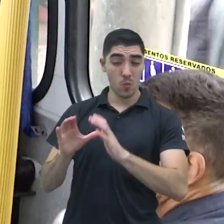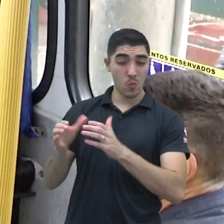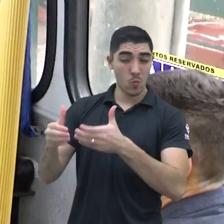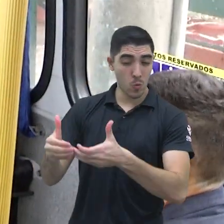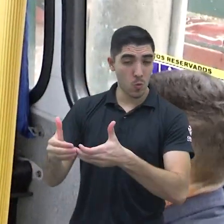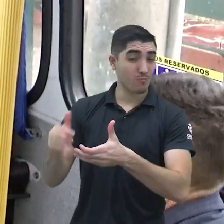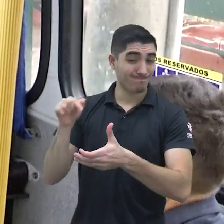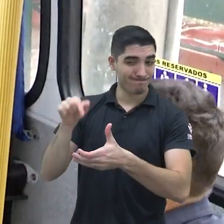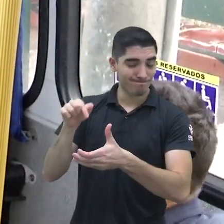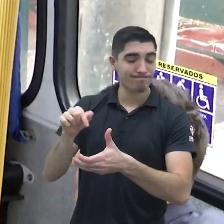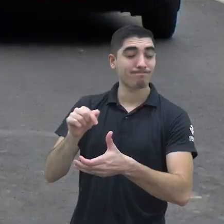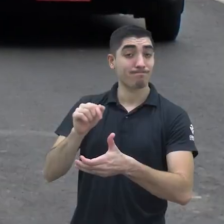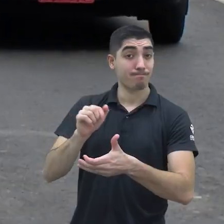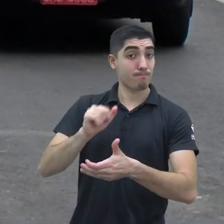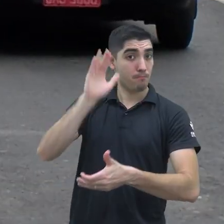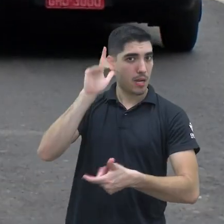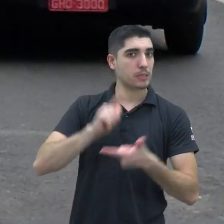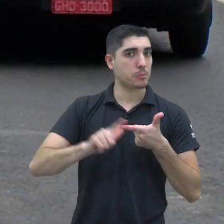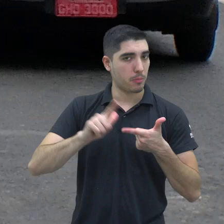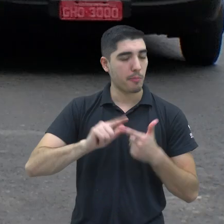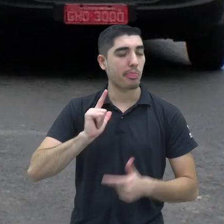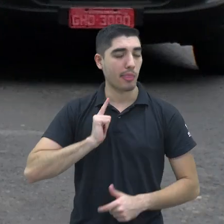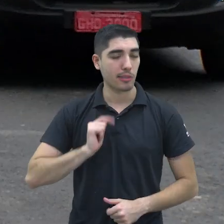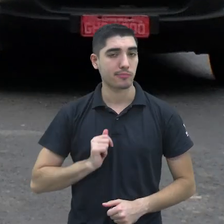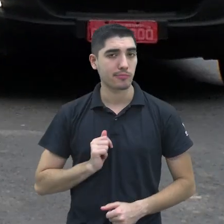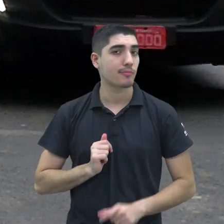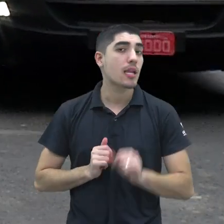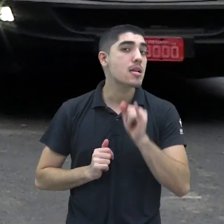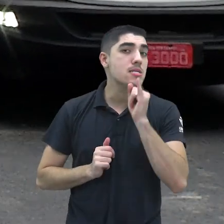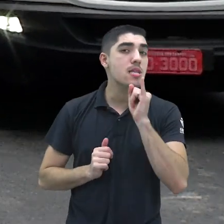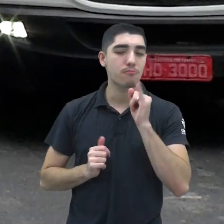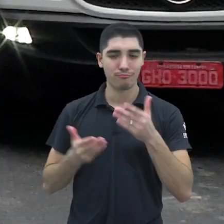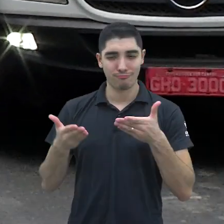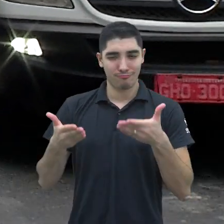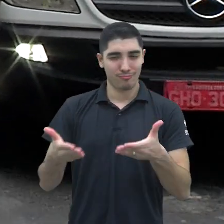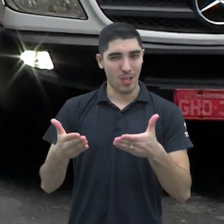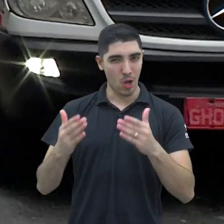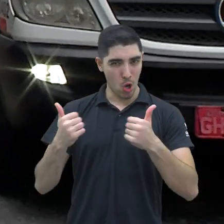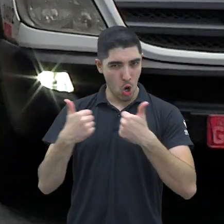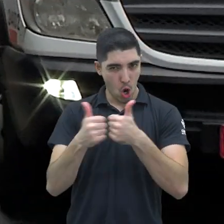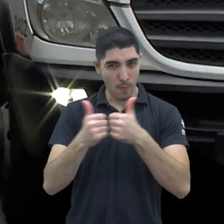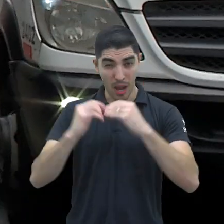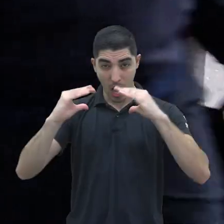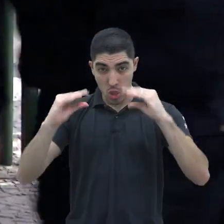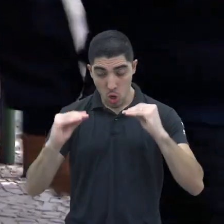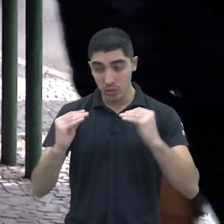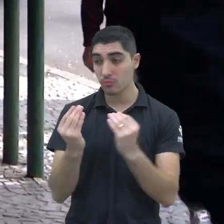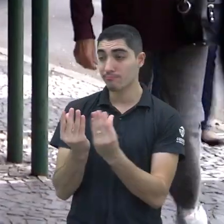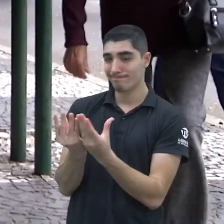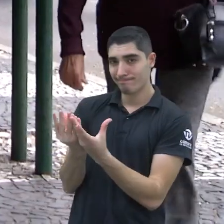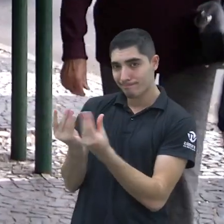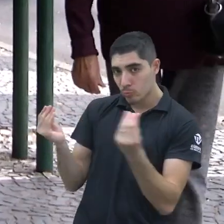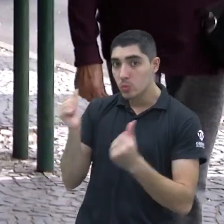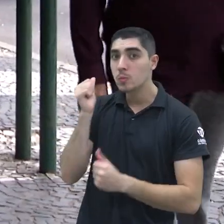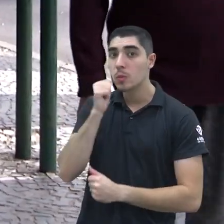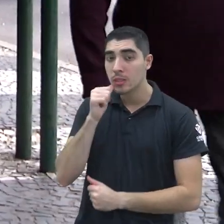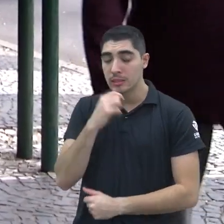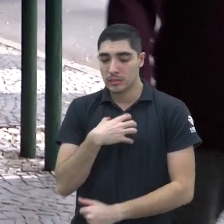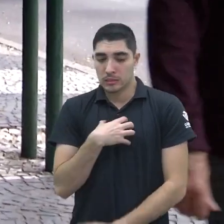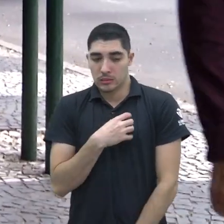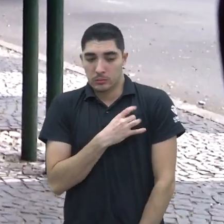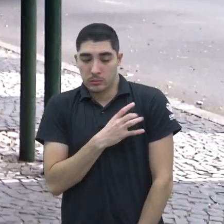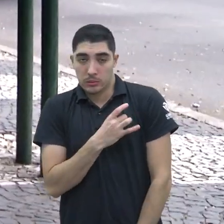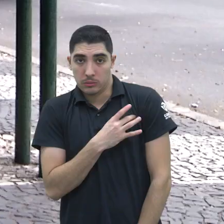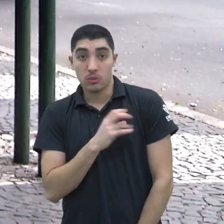alguns deles, mas um grupo específico de pessoas encontra problemas mais sérios. Usar o transporte coletivo